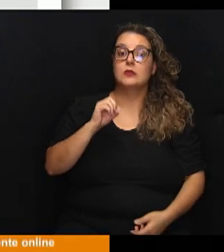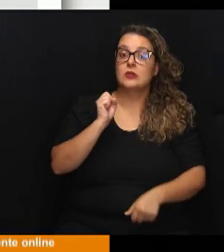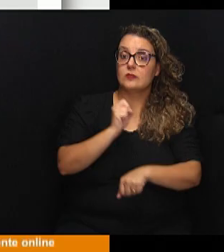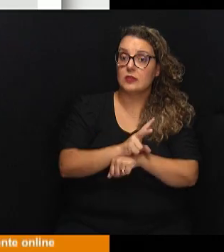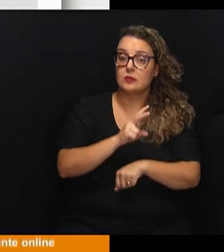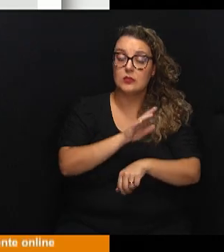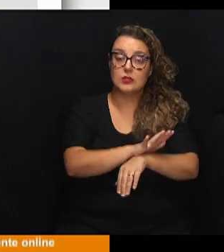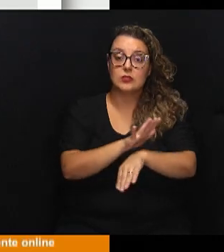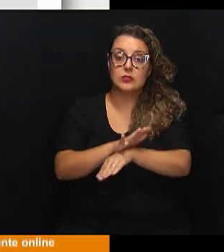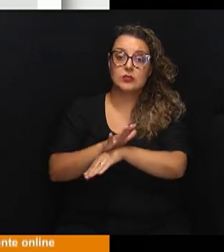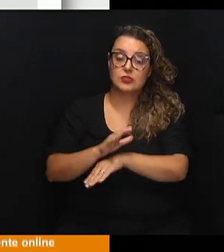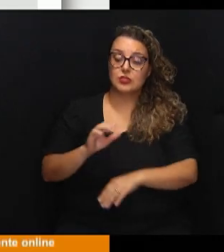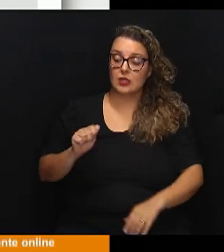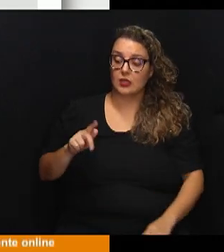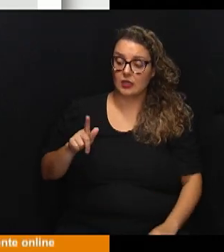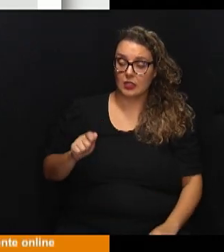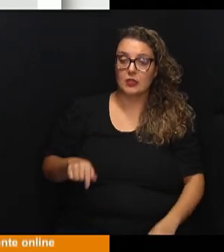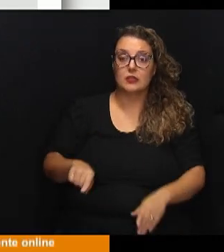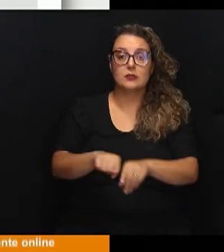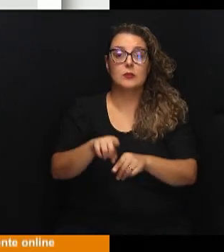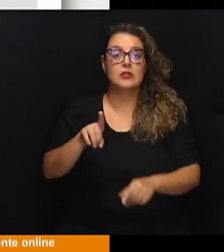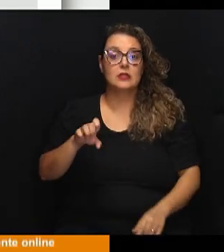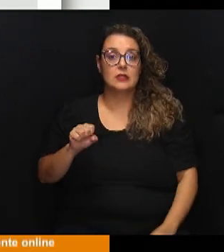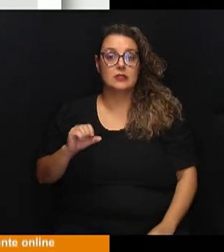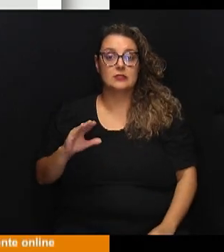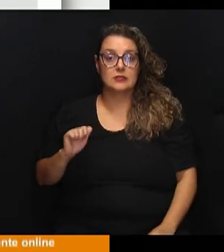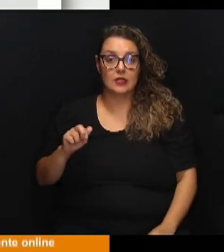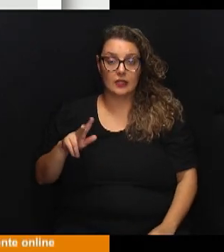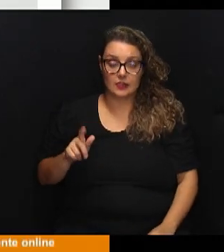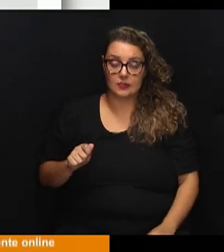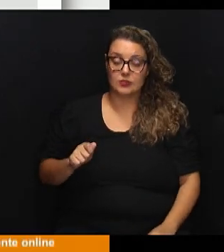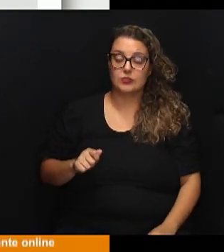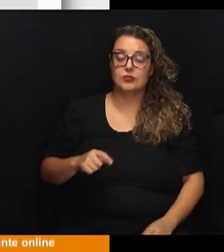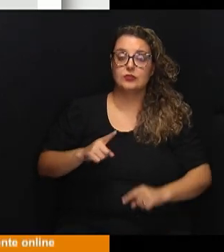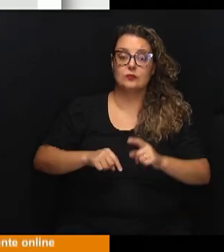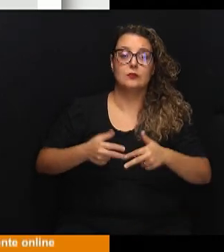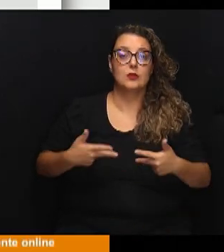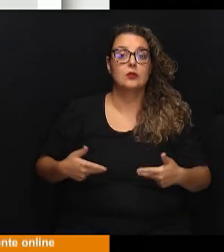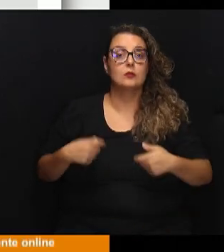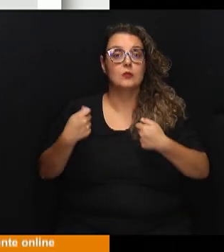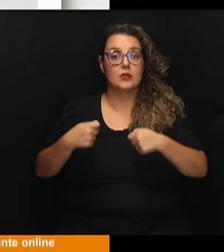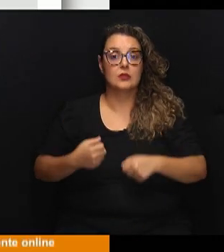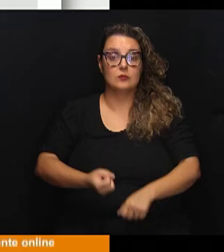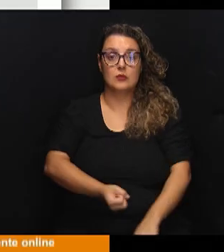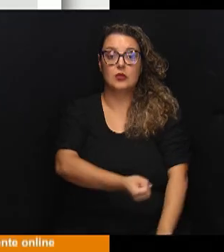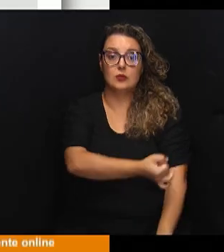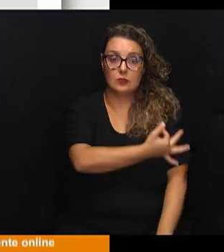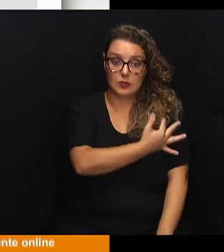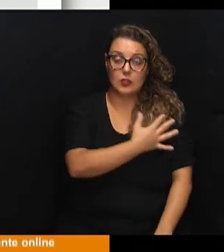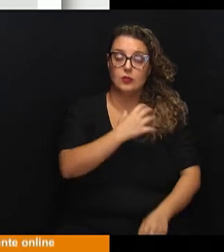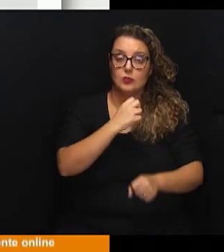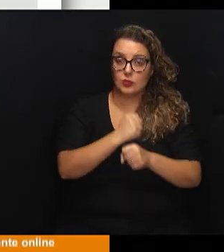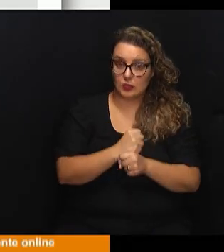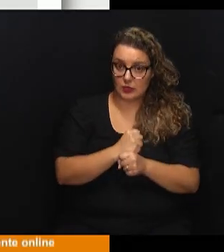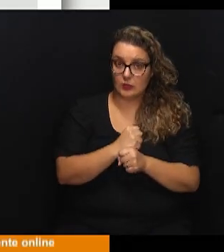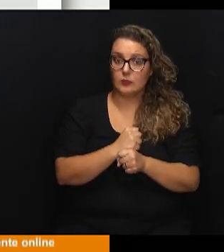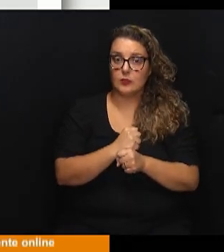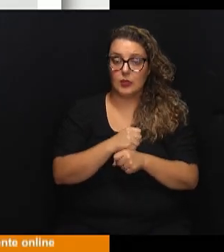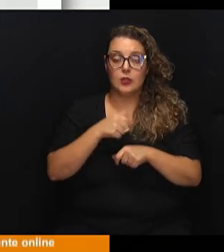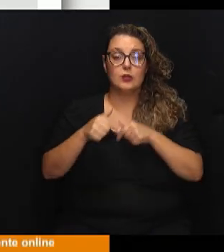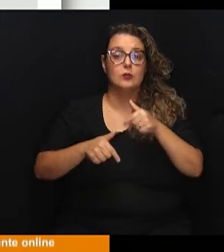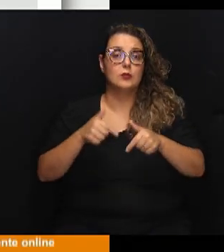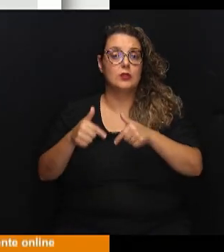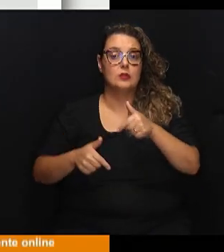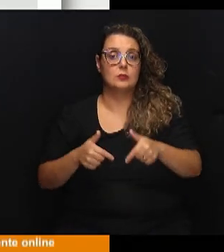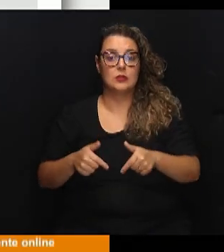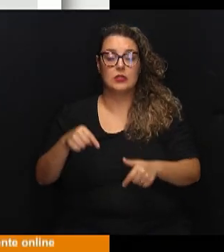ajudante de carga e descarga de mercadoria. Para essa vaga é necessário o ensino fundamental completo e é para trabalhar